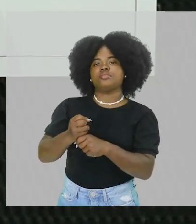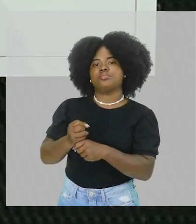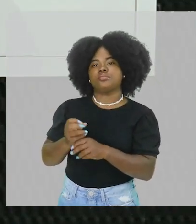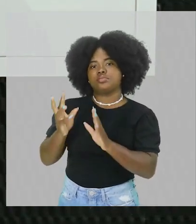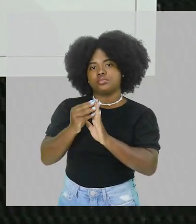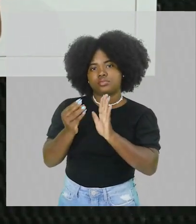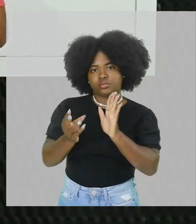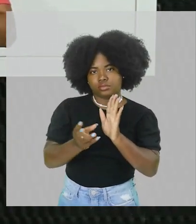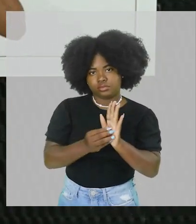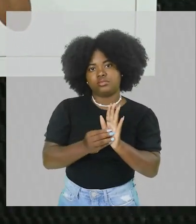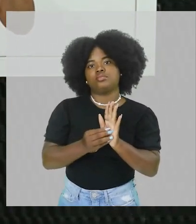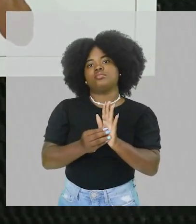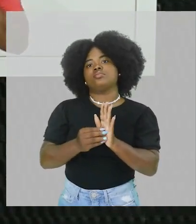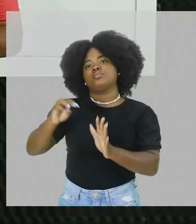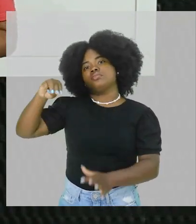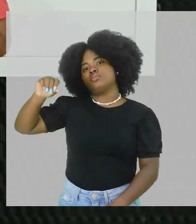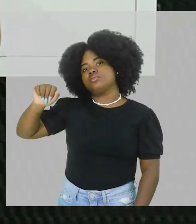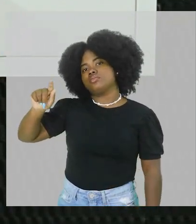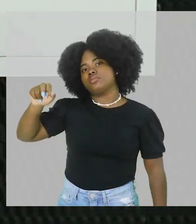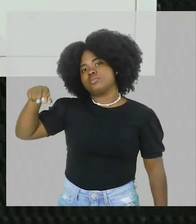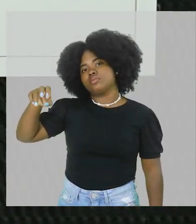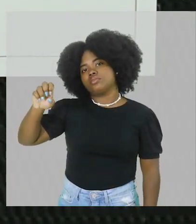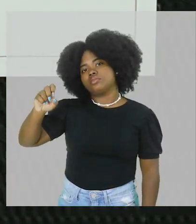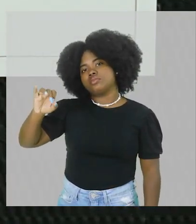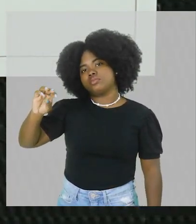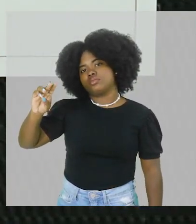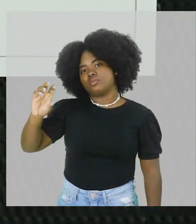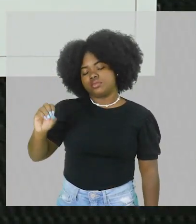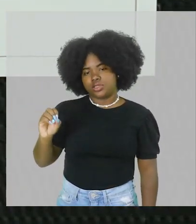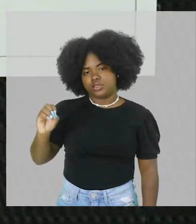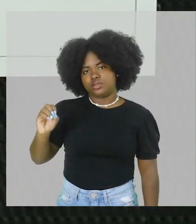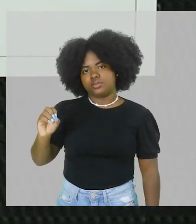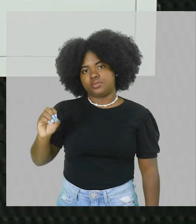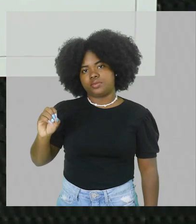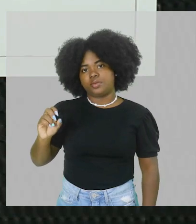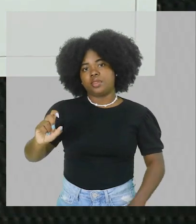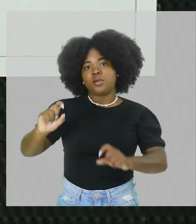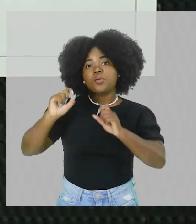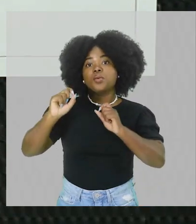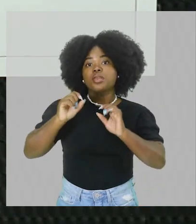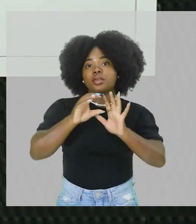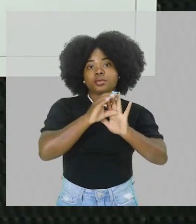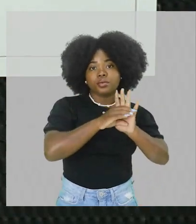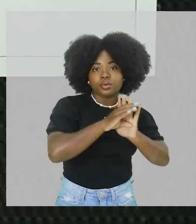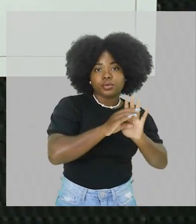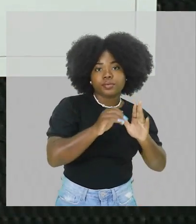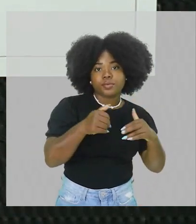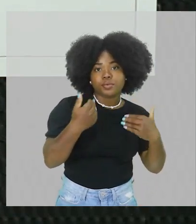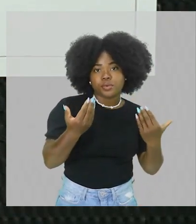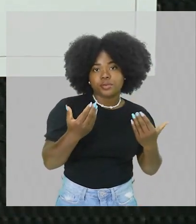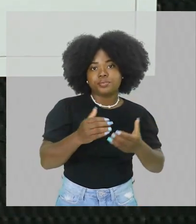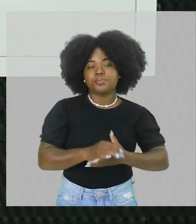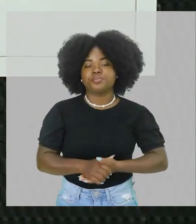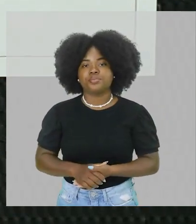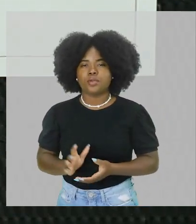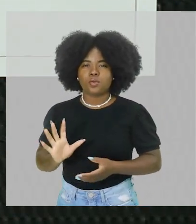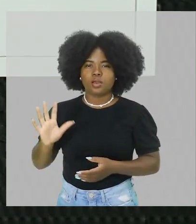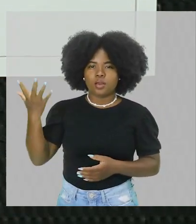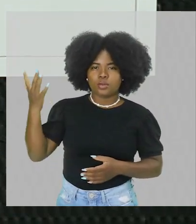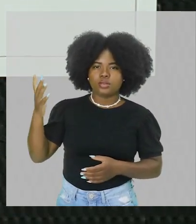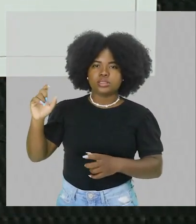magnetismo, para que a gente entre lá nas questões. Vamos lá. Magnetismo. Então, o magnetismo ele é um efeitozinho,